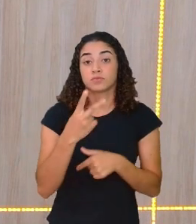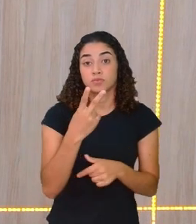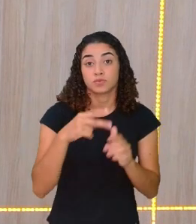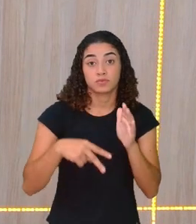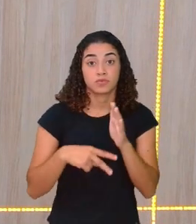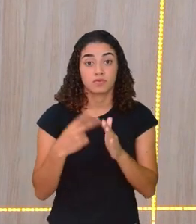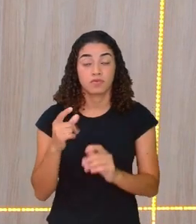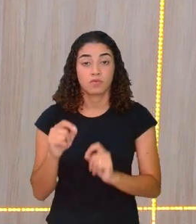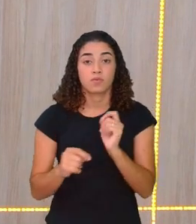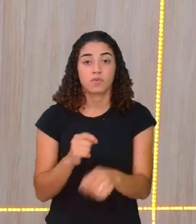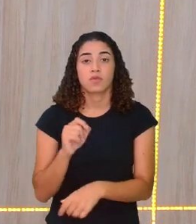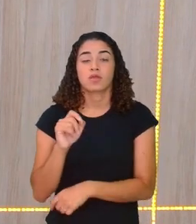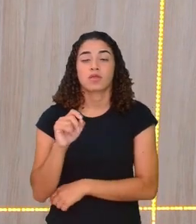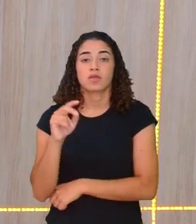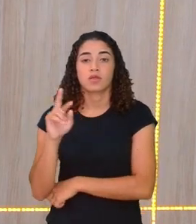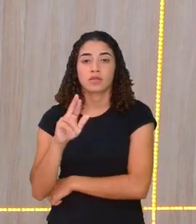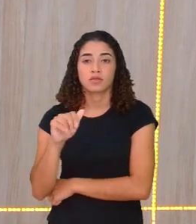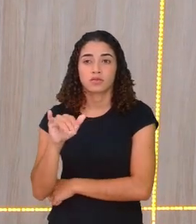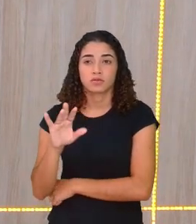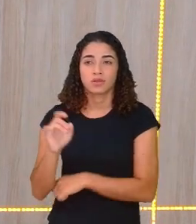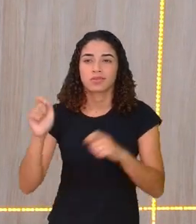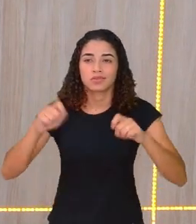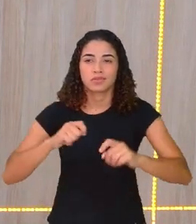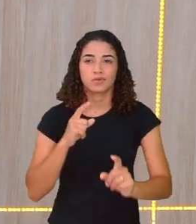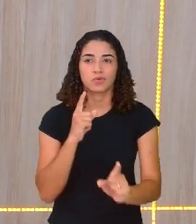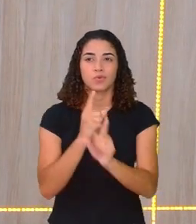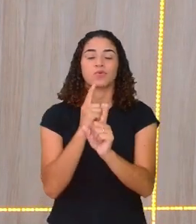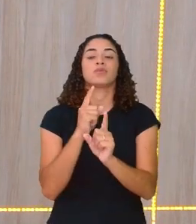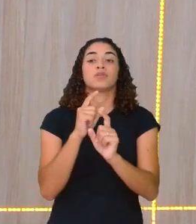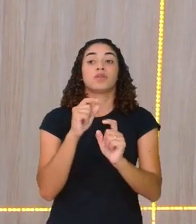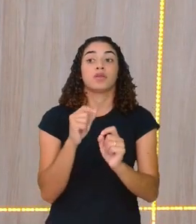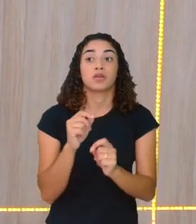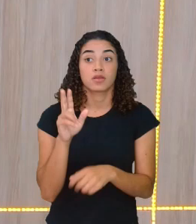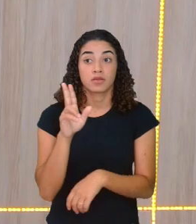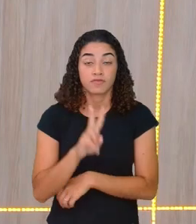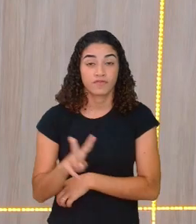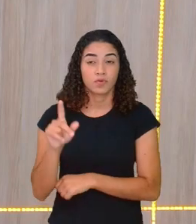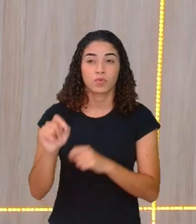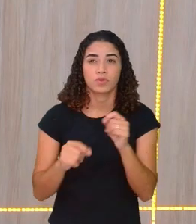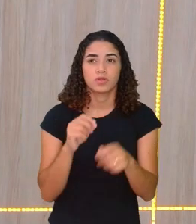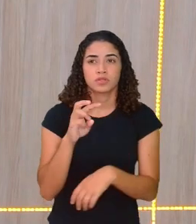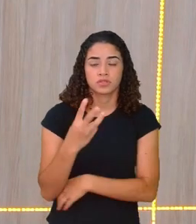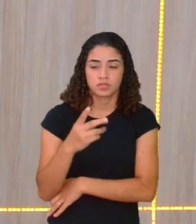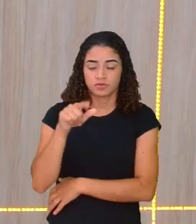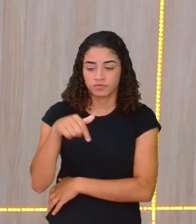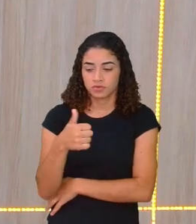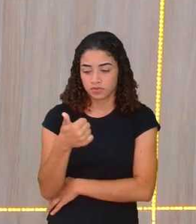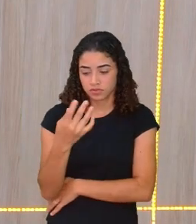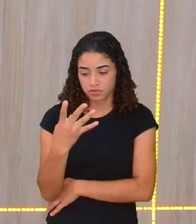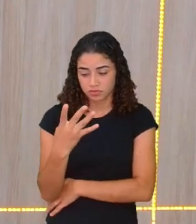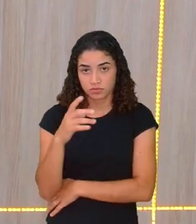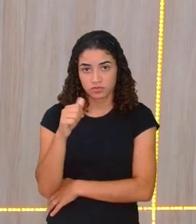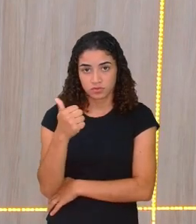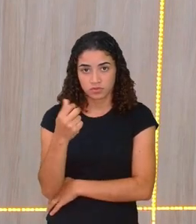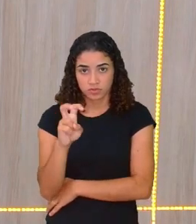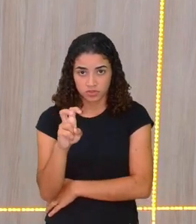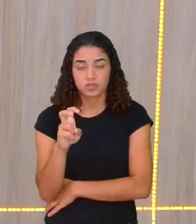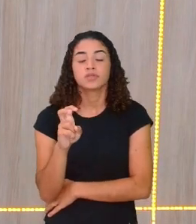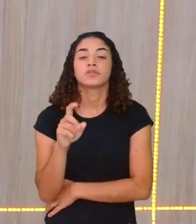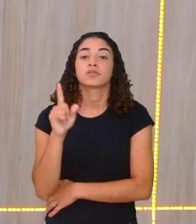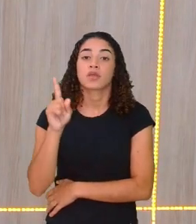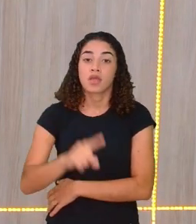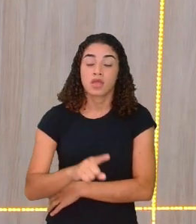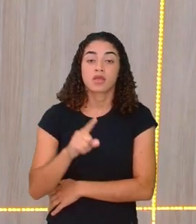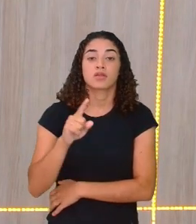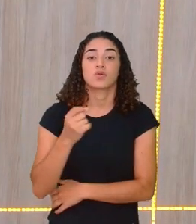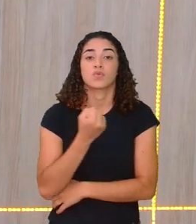um valor igual a 3,1415, uma dízima não periódica. Aqui eu tenho um número